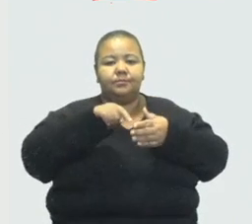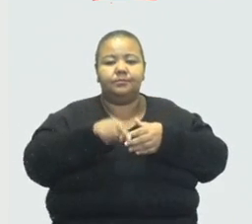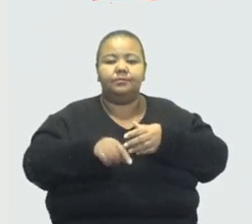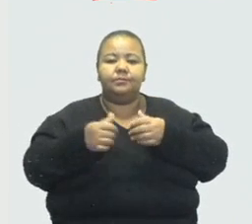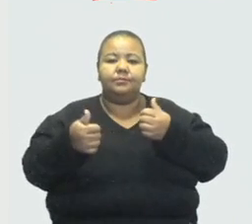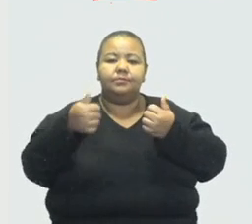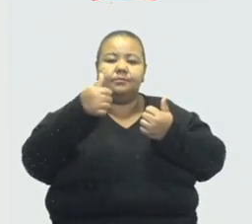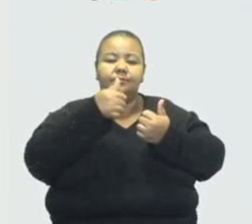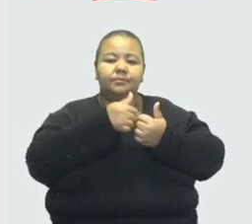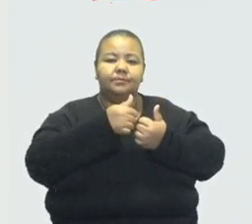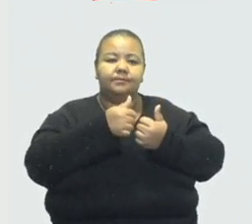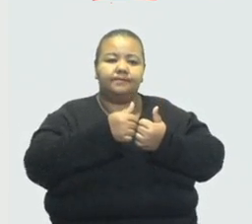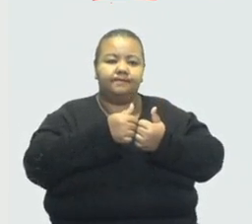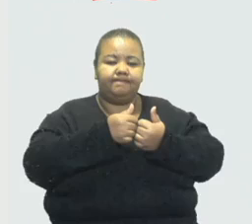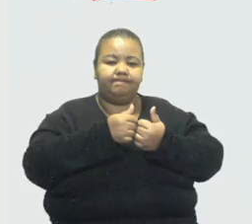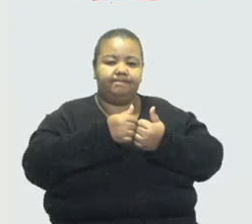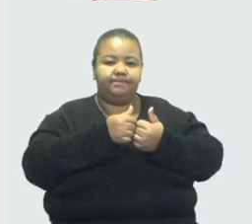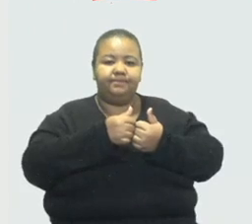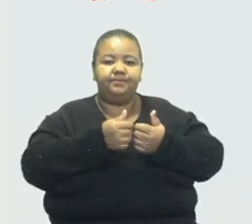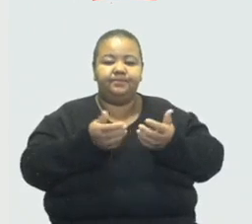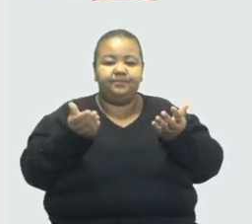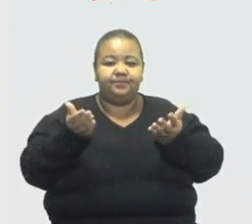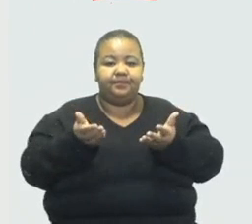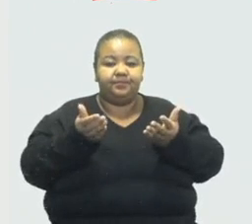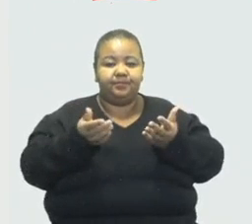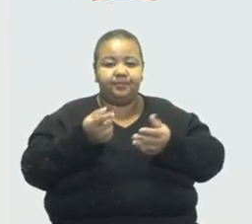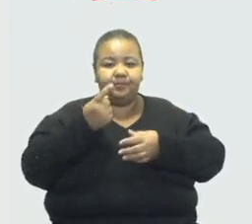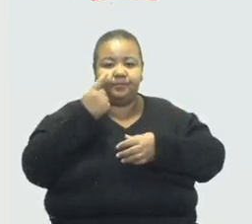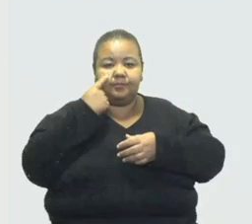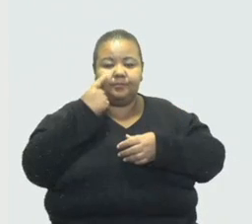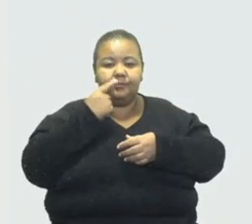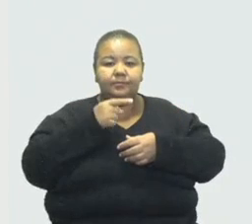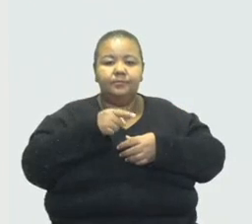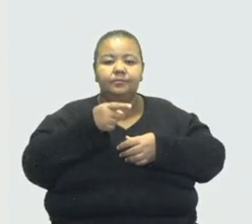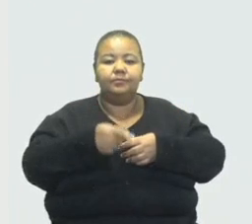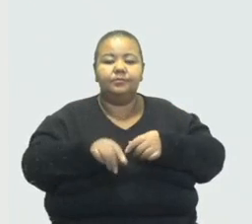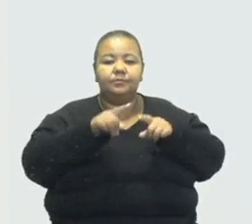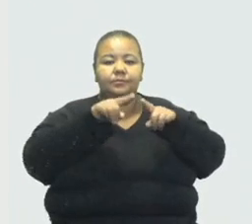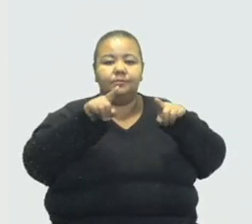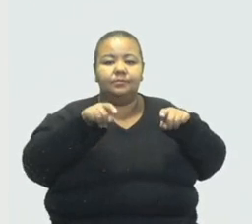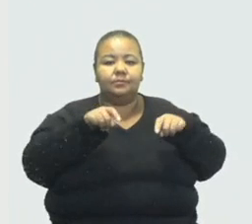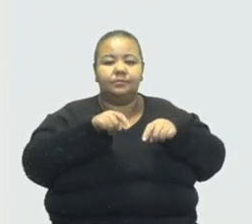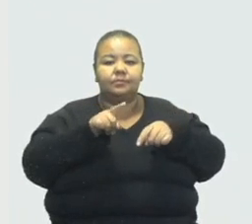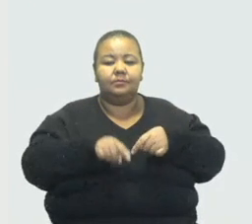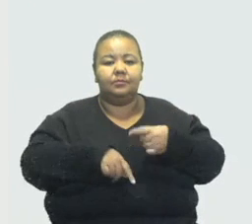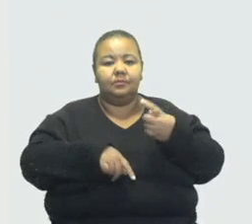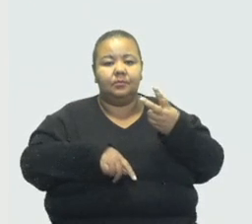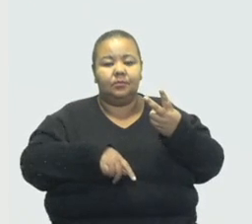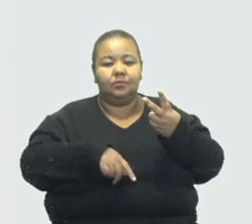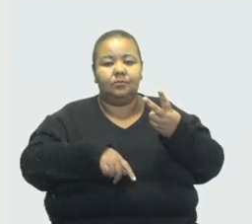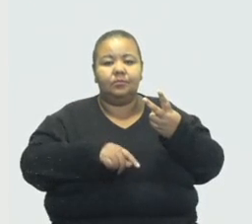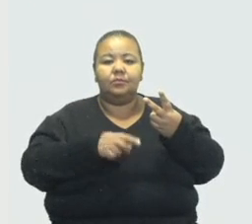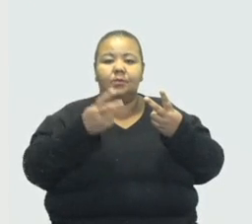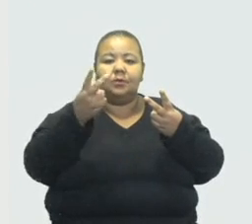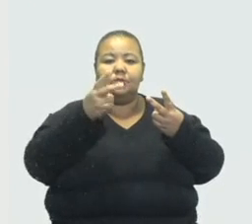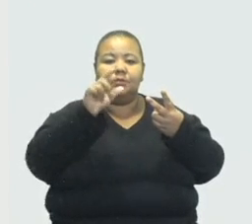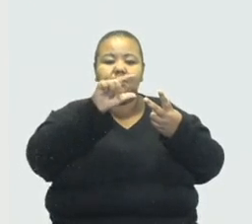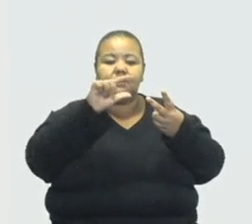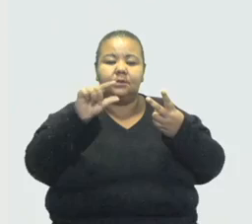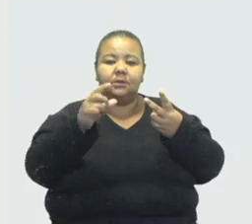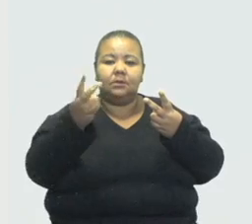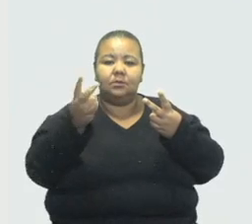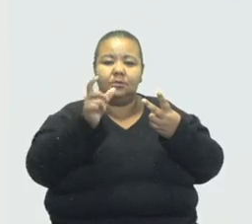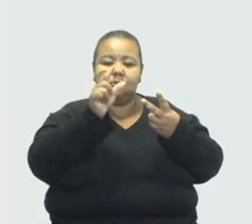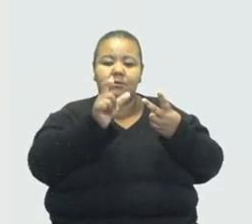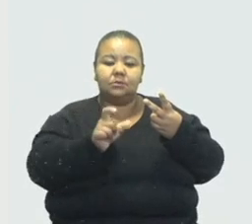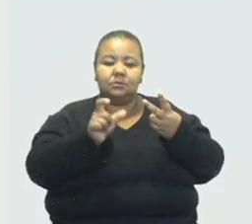as representações. Agora vejamos como uma matriz é de ordem 2, ou seja, tem 2 linhas e 2